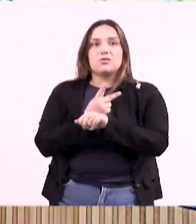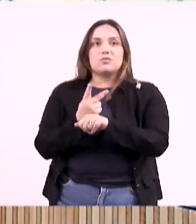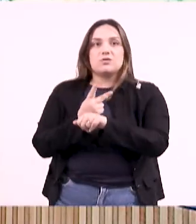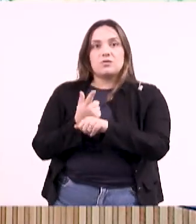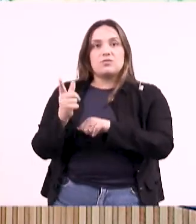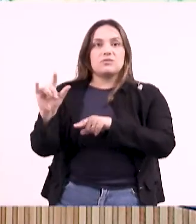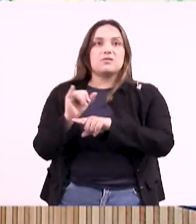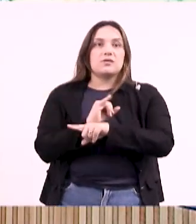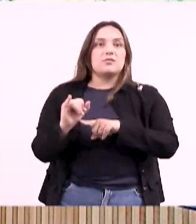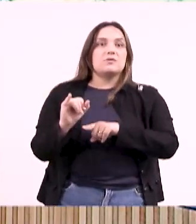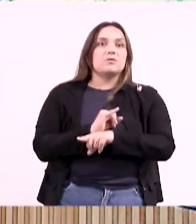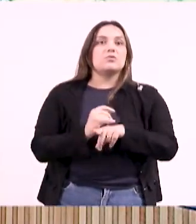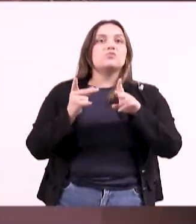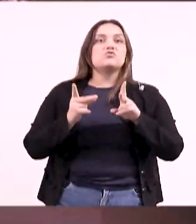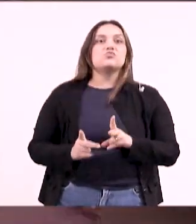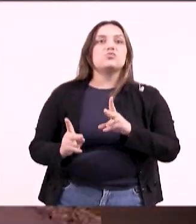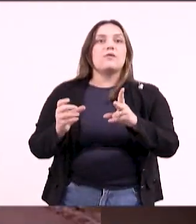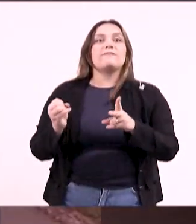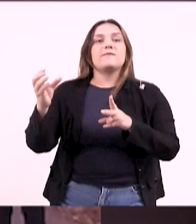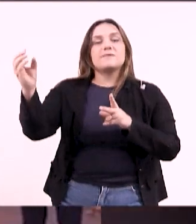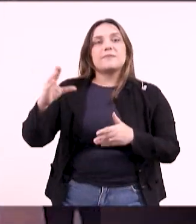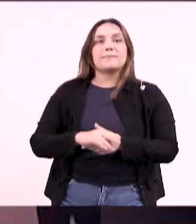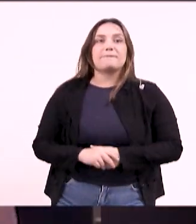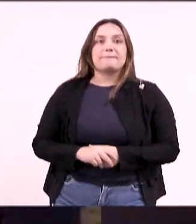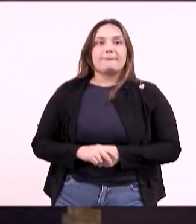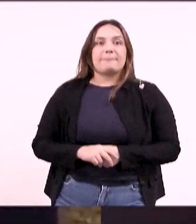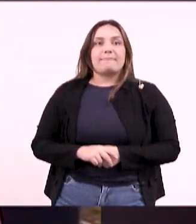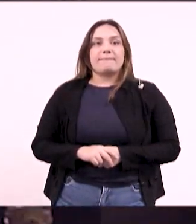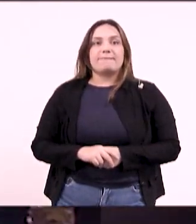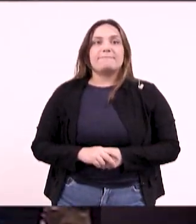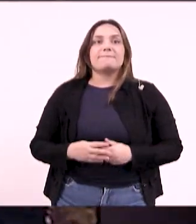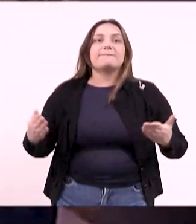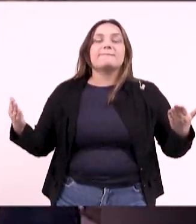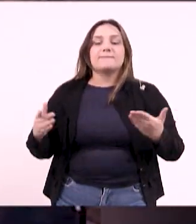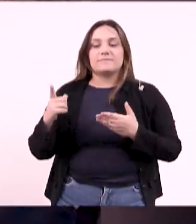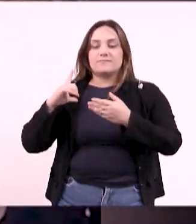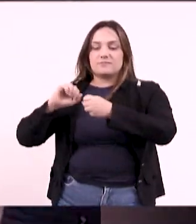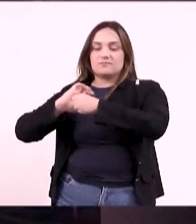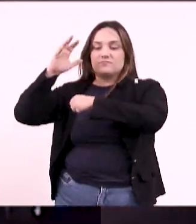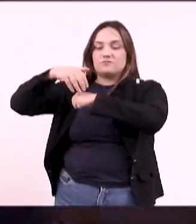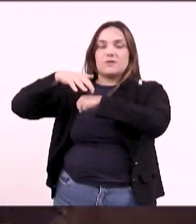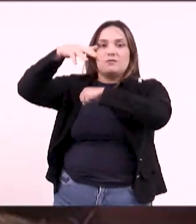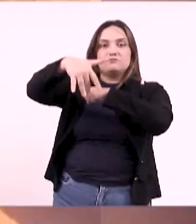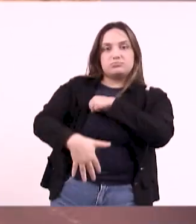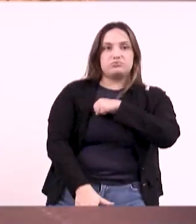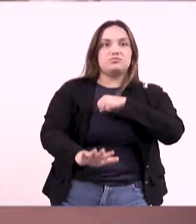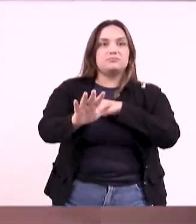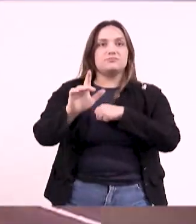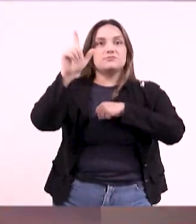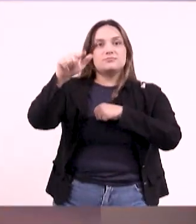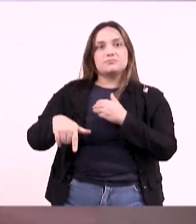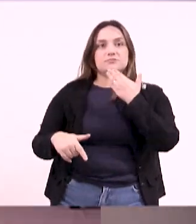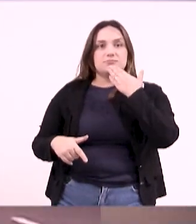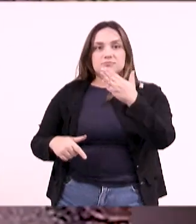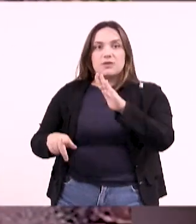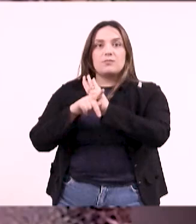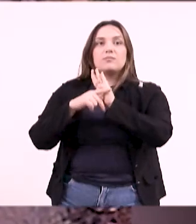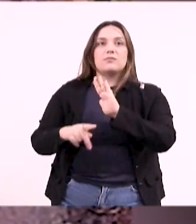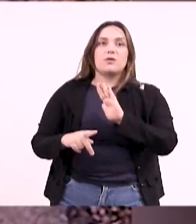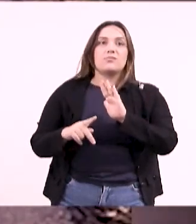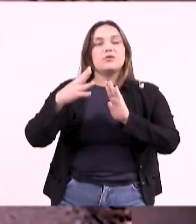aí para poder seguir viagem. É justamente o rompimento dessa barragem que foi na verdade, um pedido de